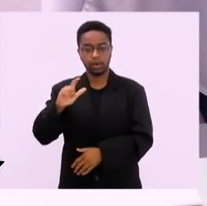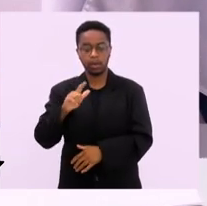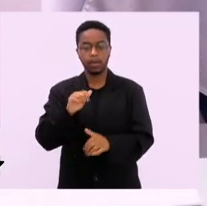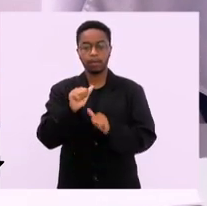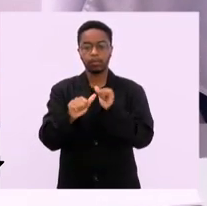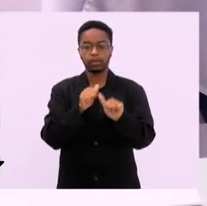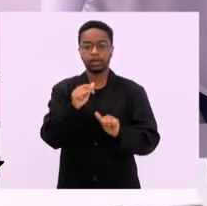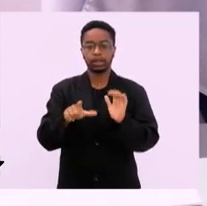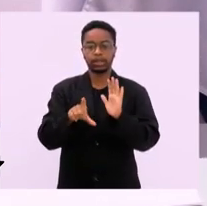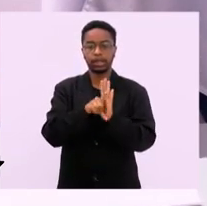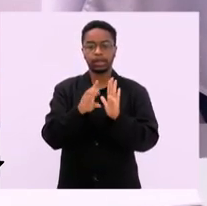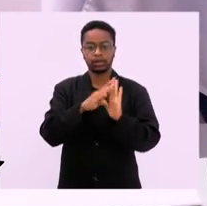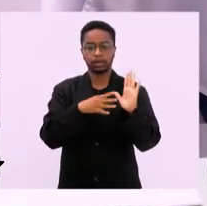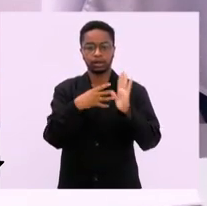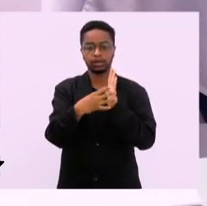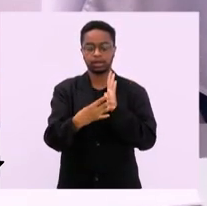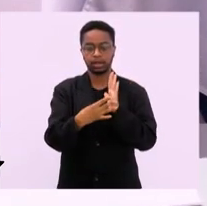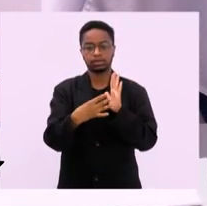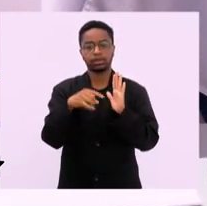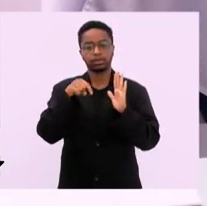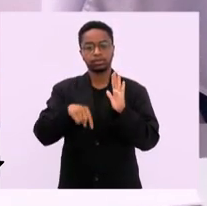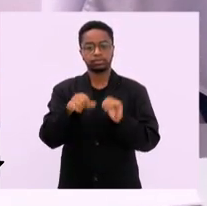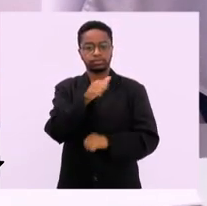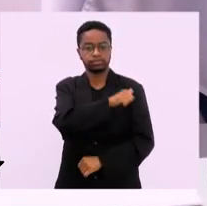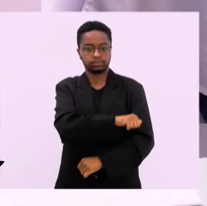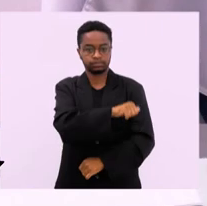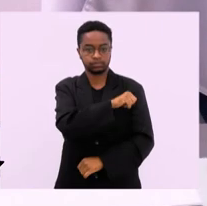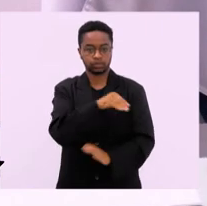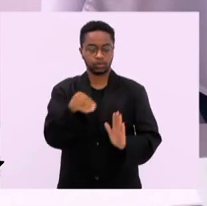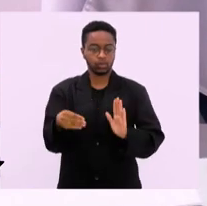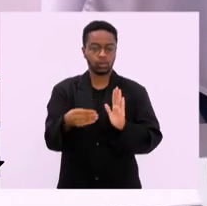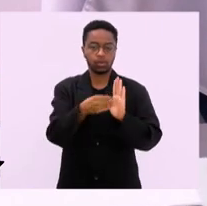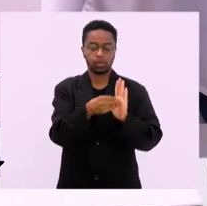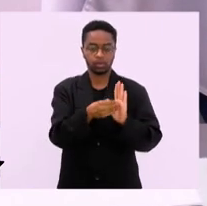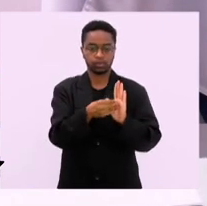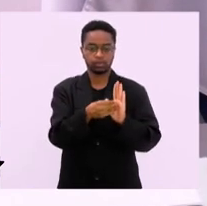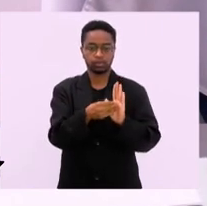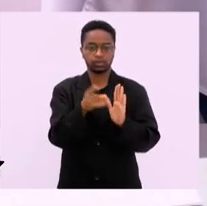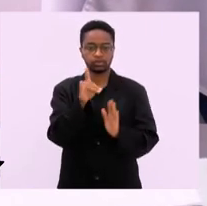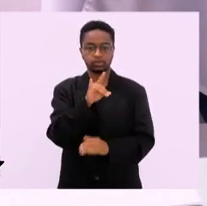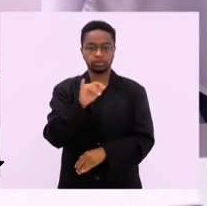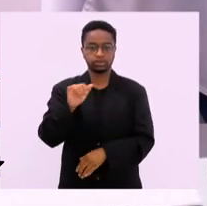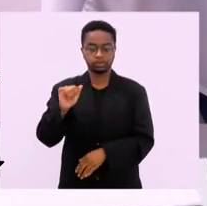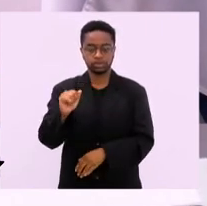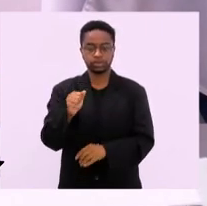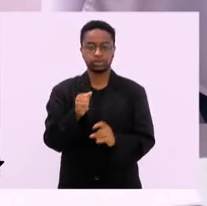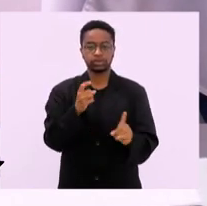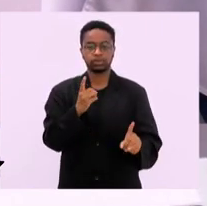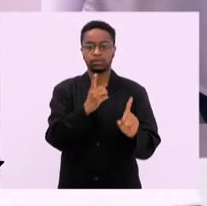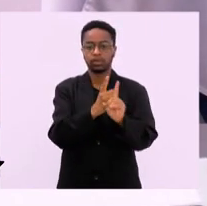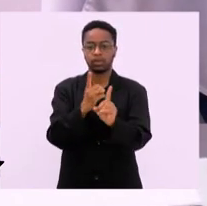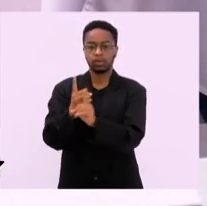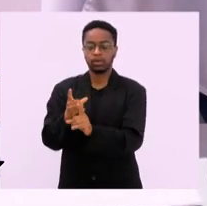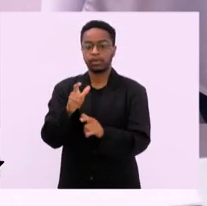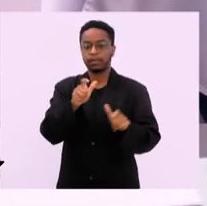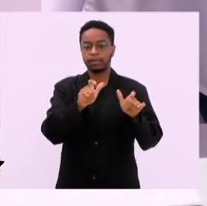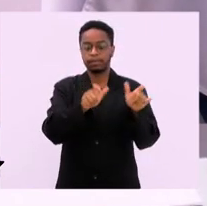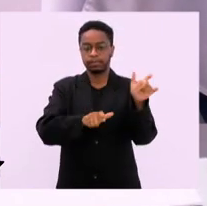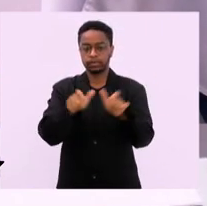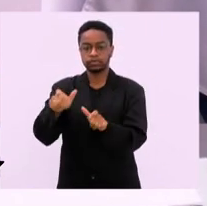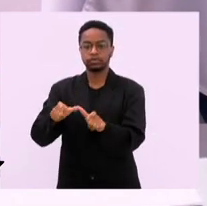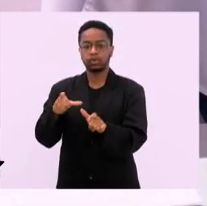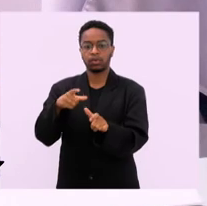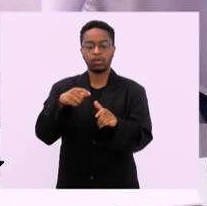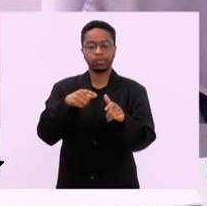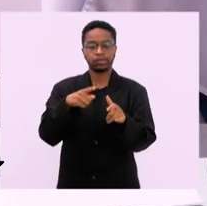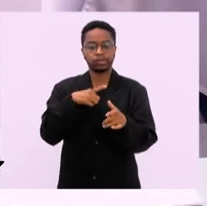5.645, de 6 de janeiro de 2010, incluindo no calendário oficial do Estado do Rio de Janeiro o dia do encontro dos colecionadores de carros antigos no